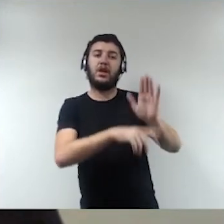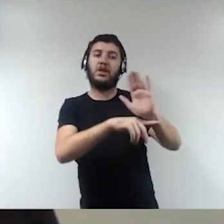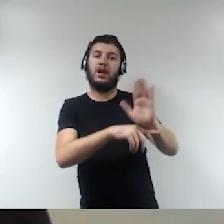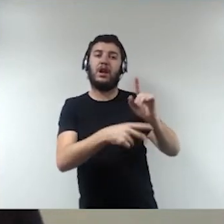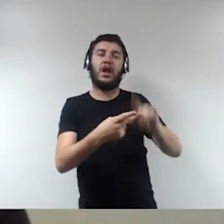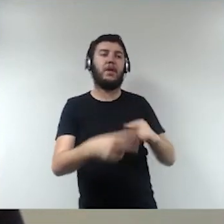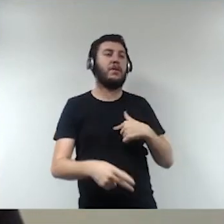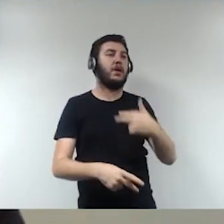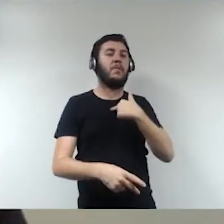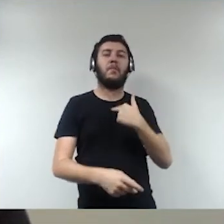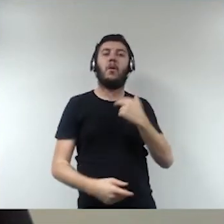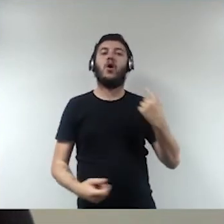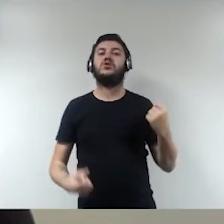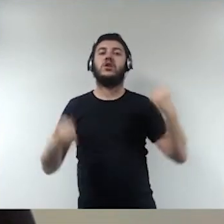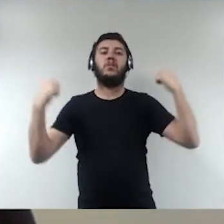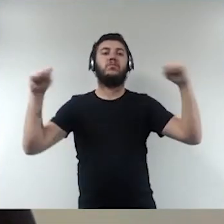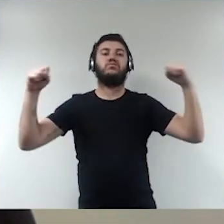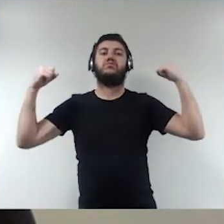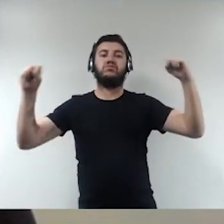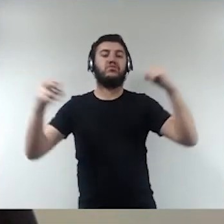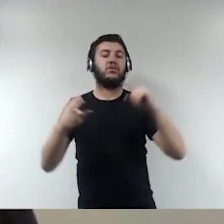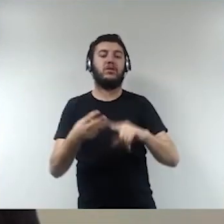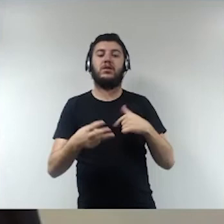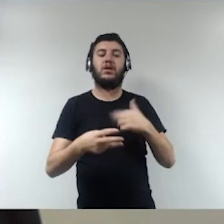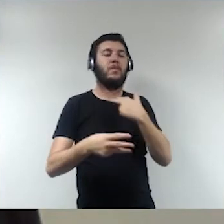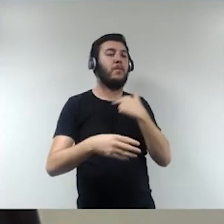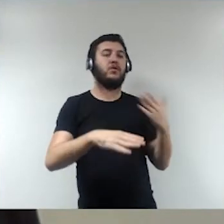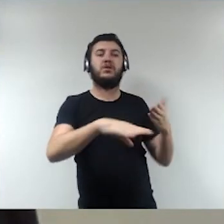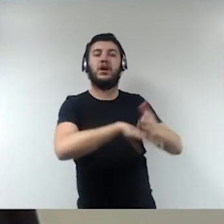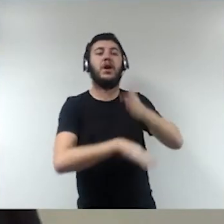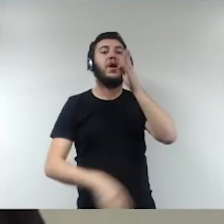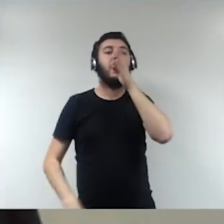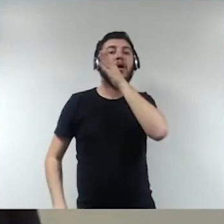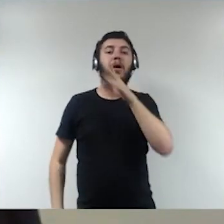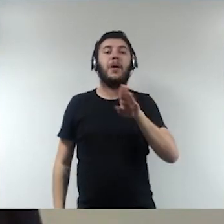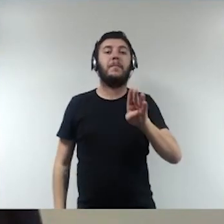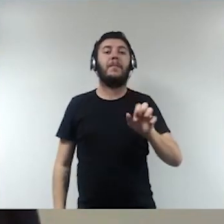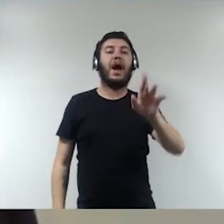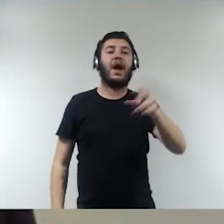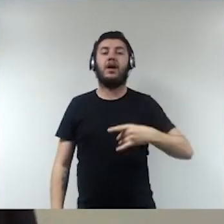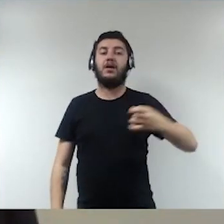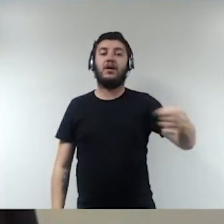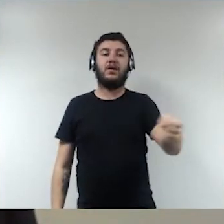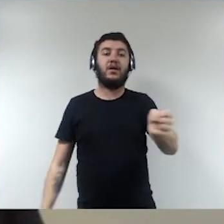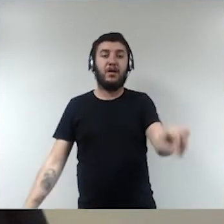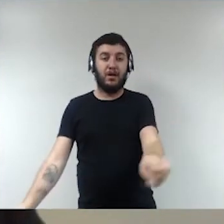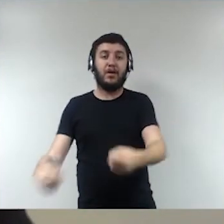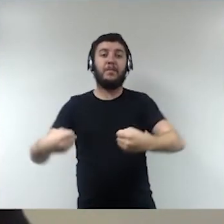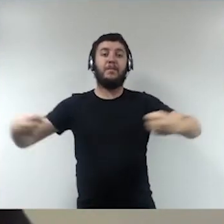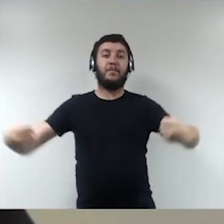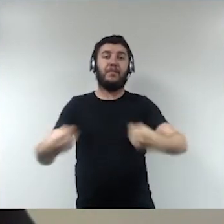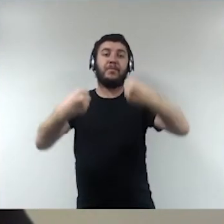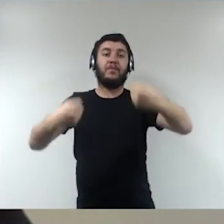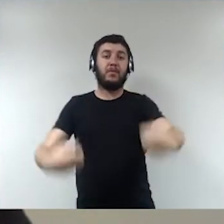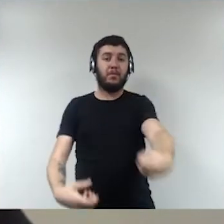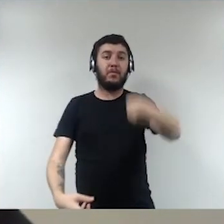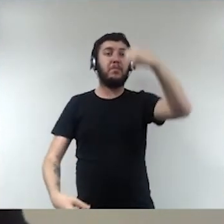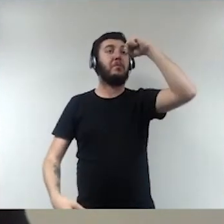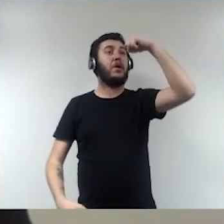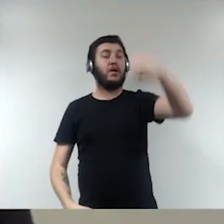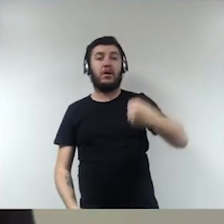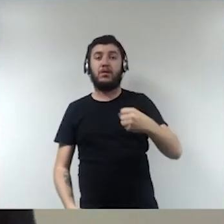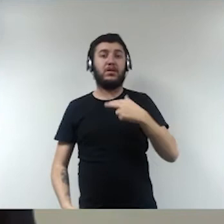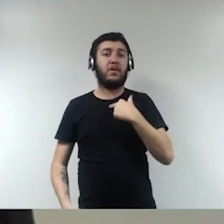ir a um bar tomar sua cerveja, e aí transportar isso para uma